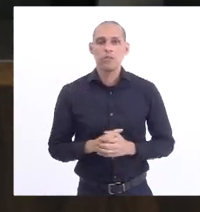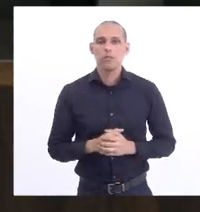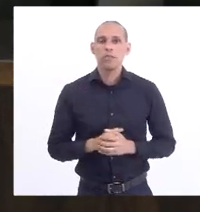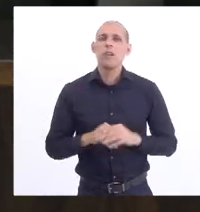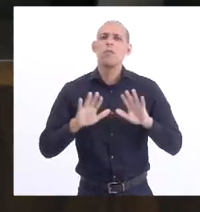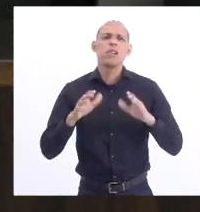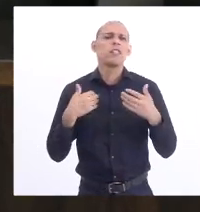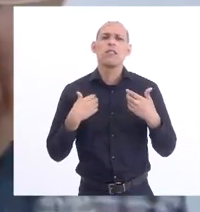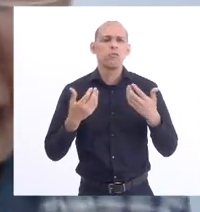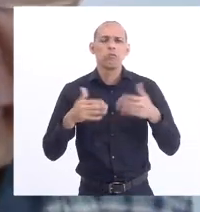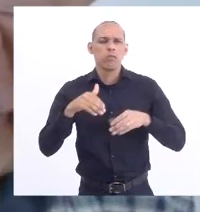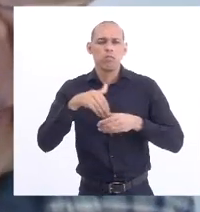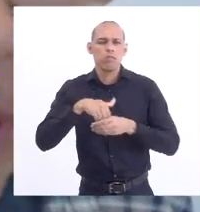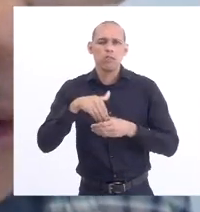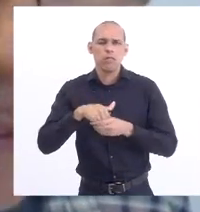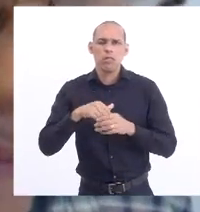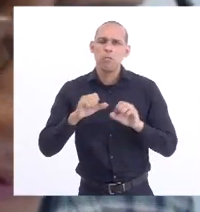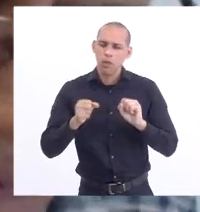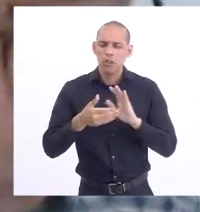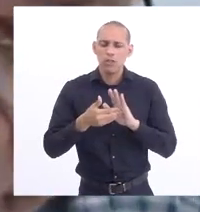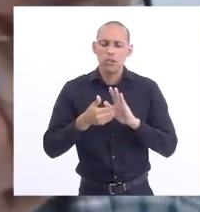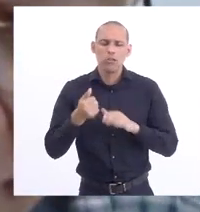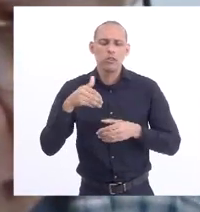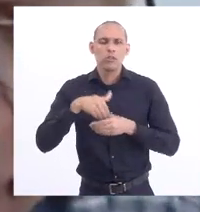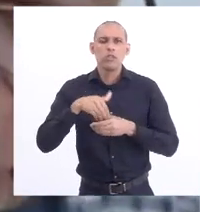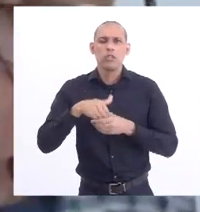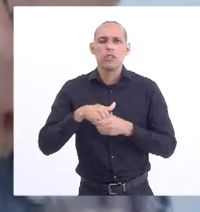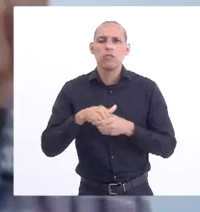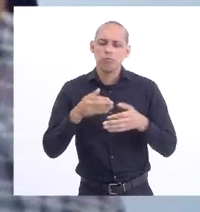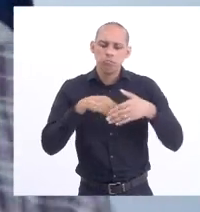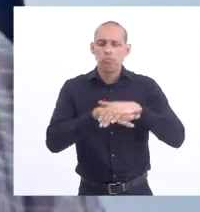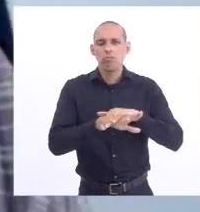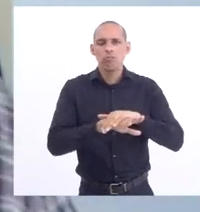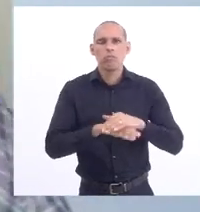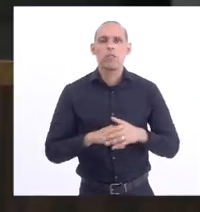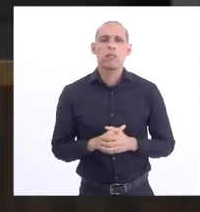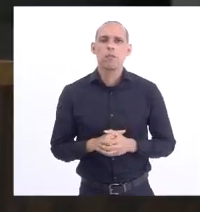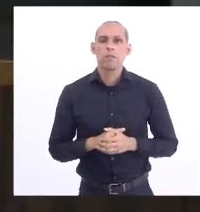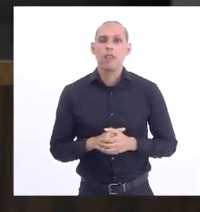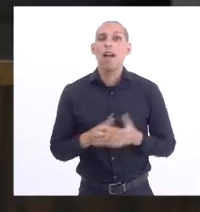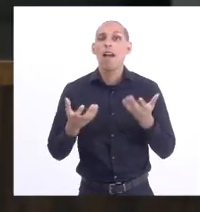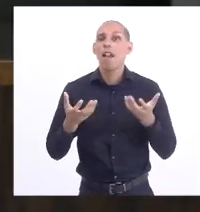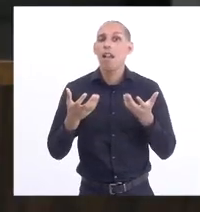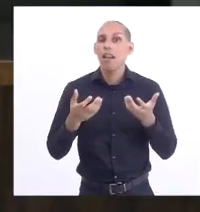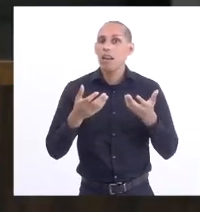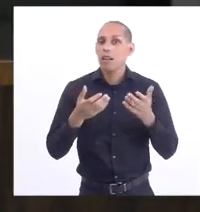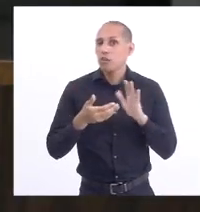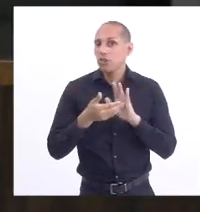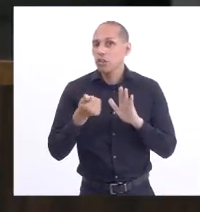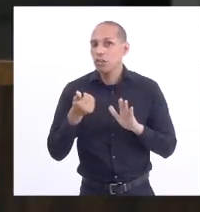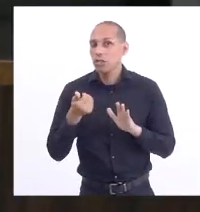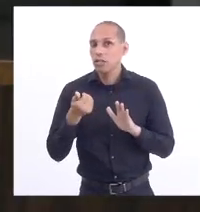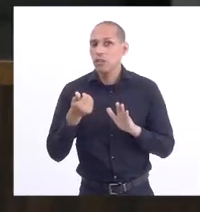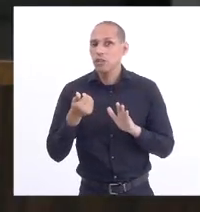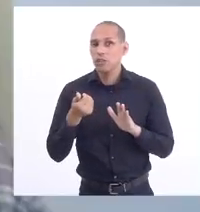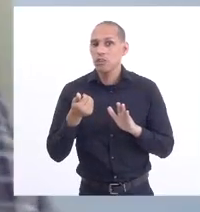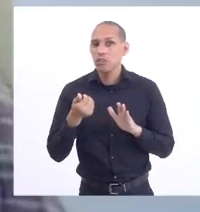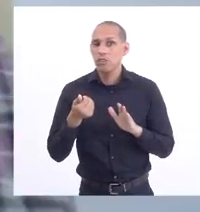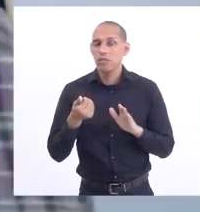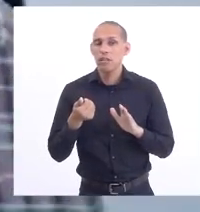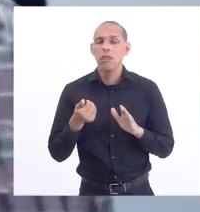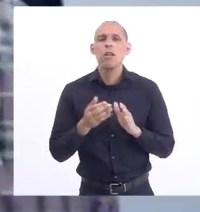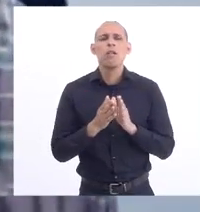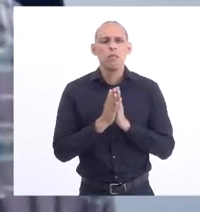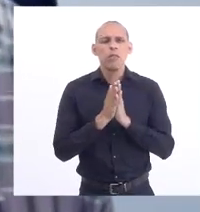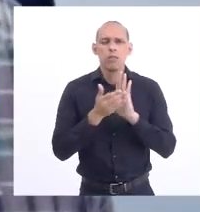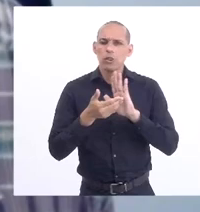não quero que vote. Pode tirar a votação e arquivar. Não, você quer que tire ou quer que... Eu quero que